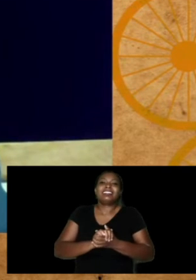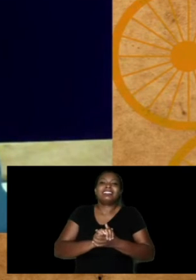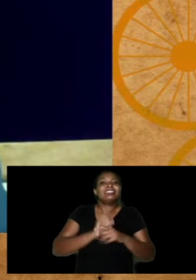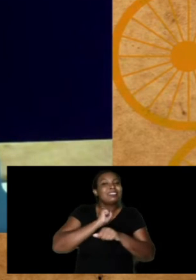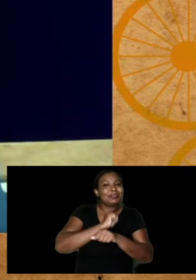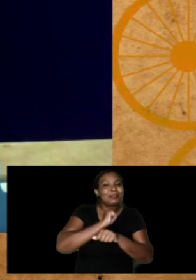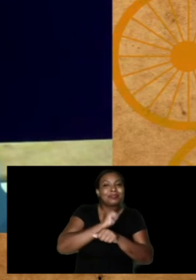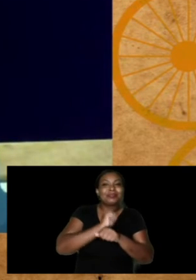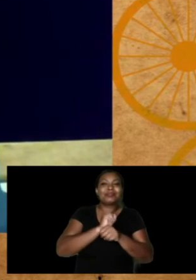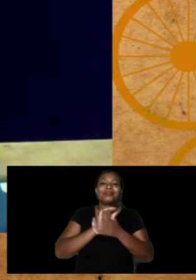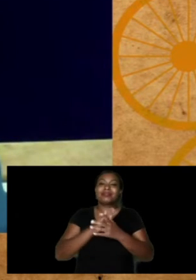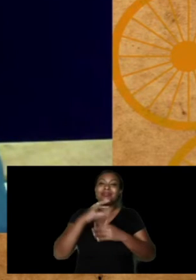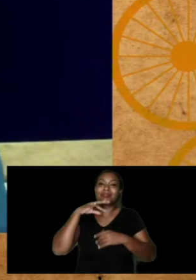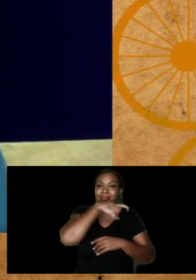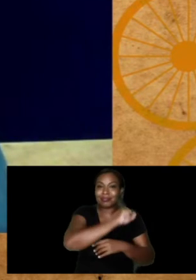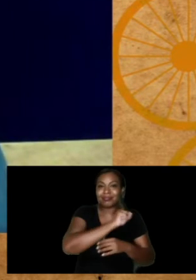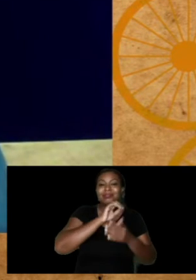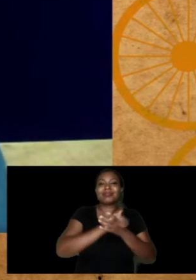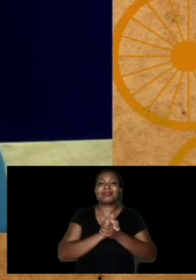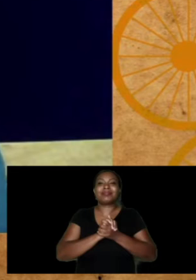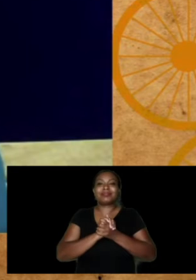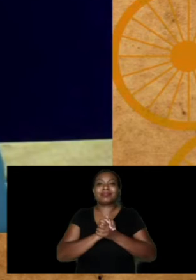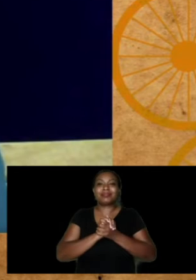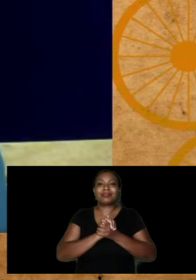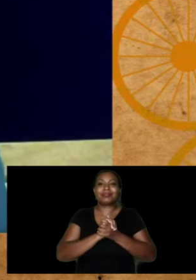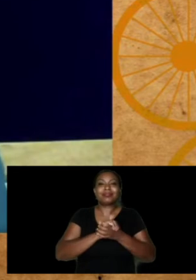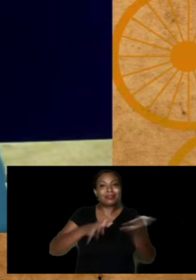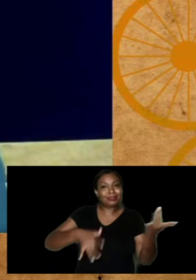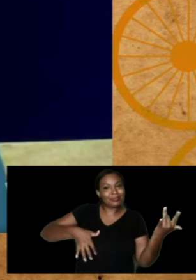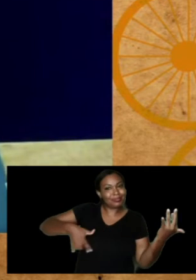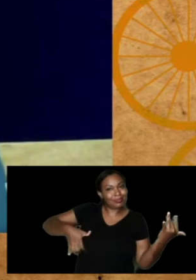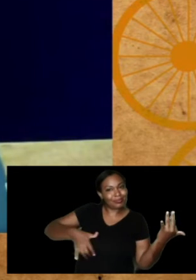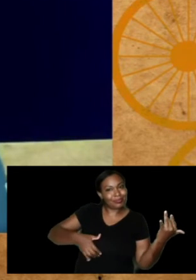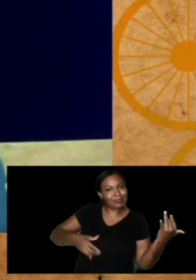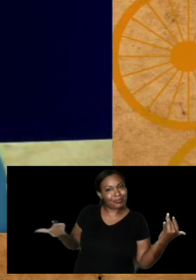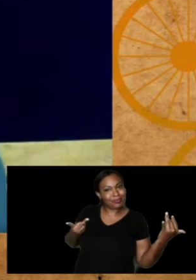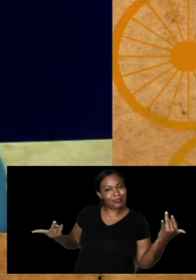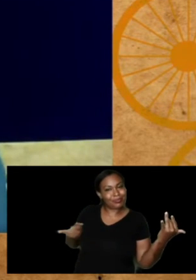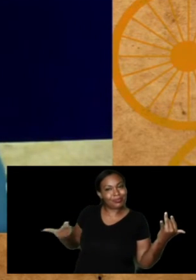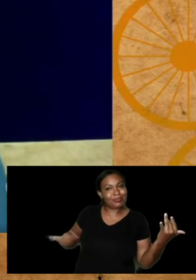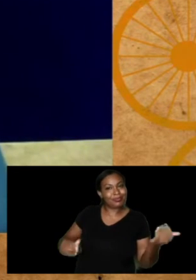Esperamos brevemente podemos tocar de novo juntos,